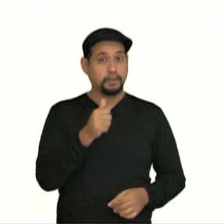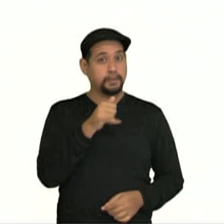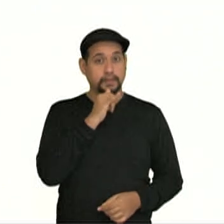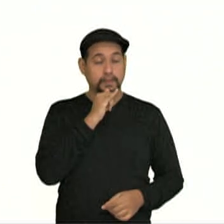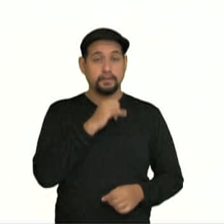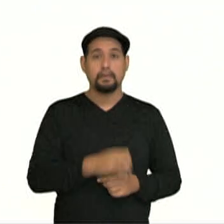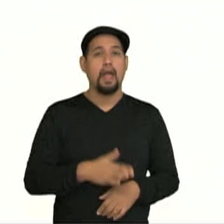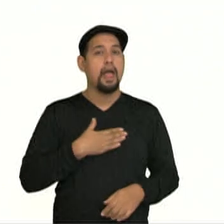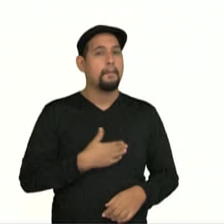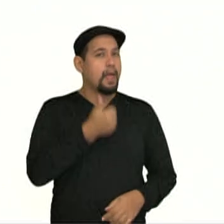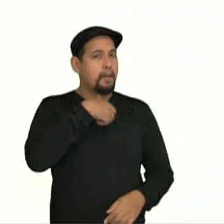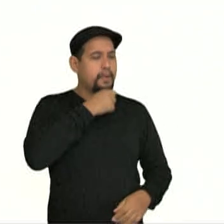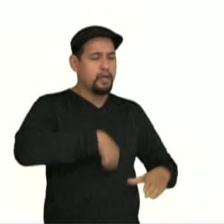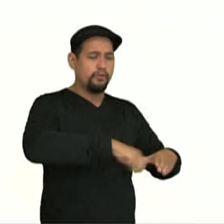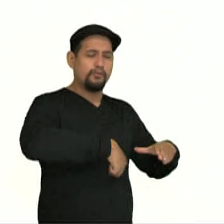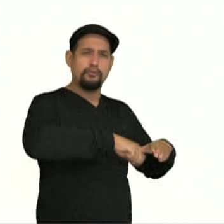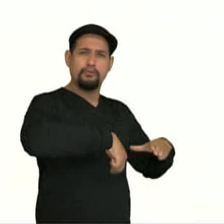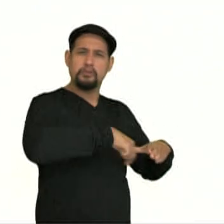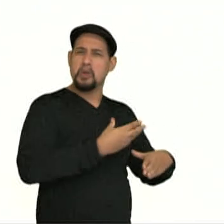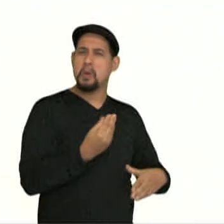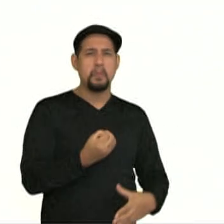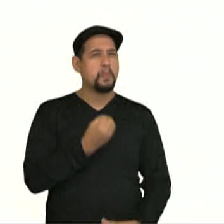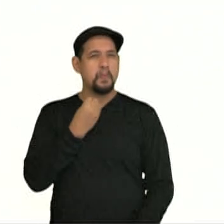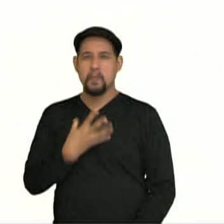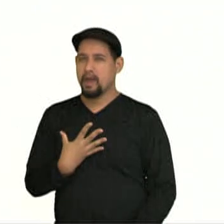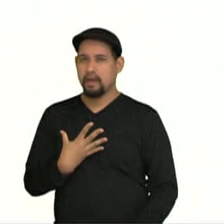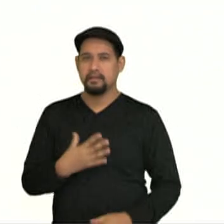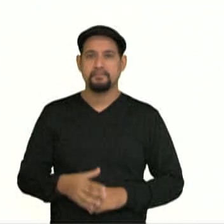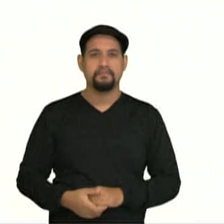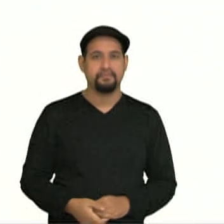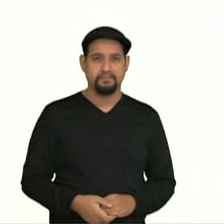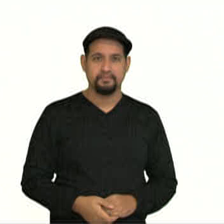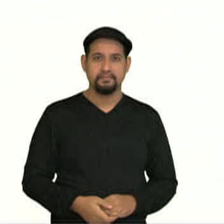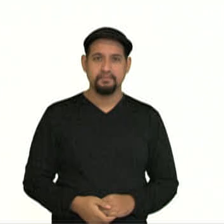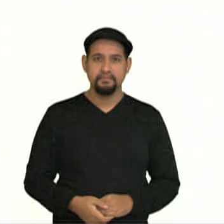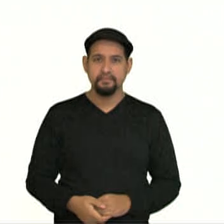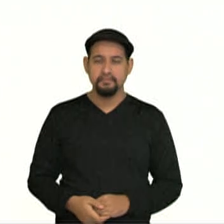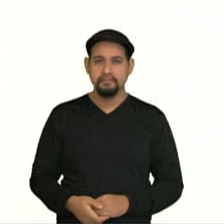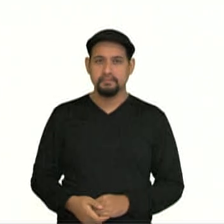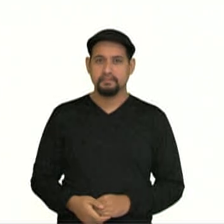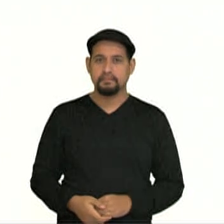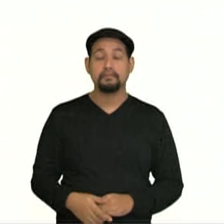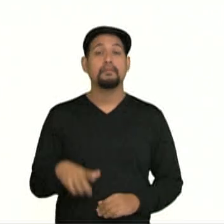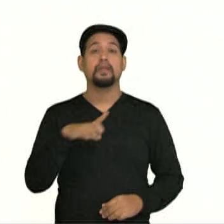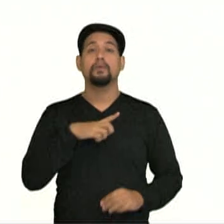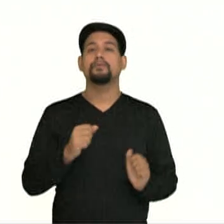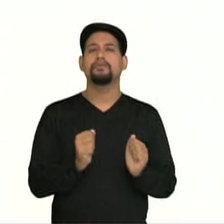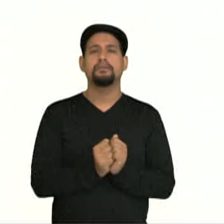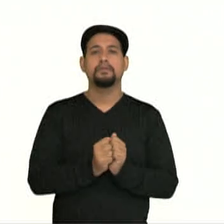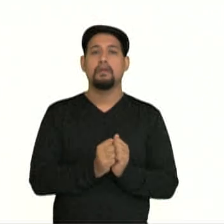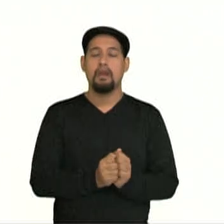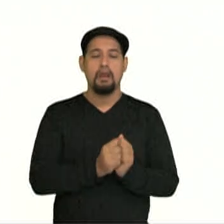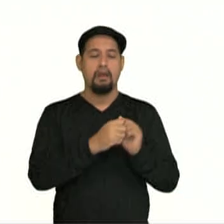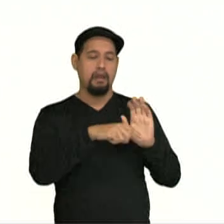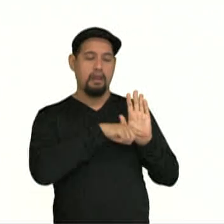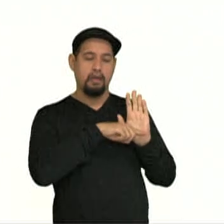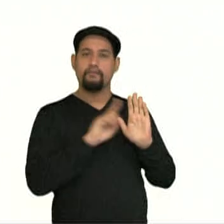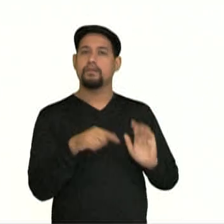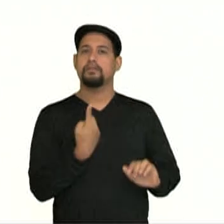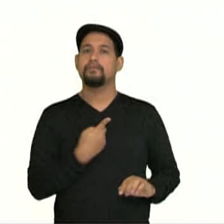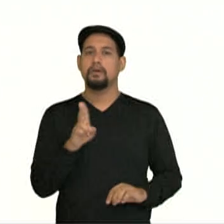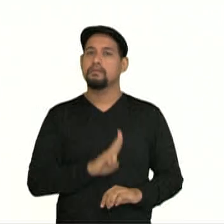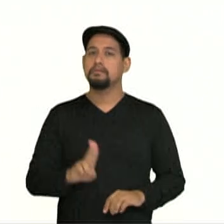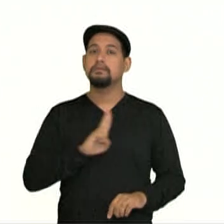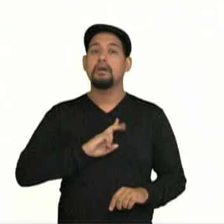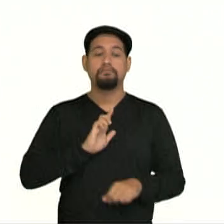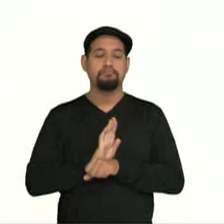cooks very well. Então aqui eu tenho um fato, minha mãe cozinha muito bem. Na forma negativa, nós vamos utilizar